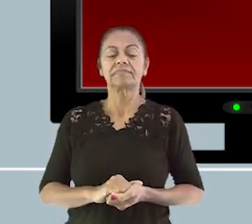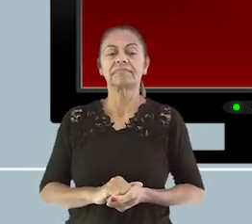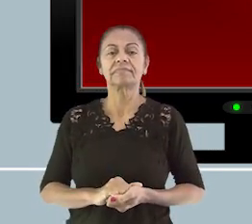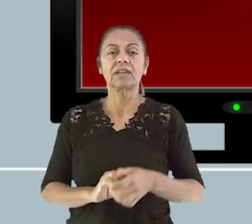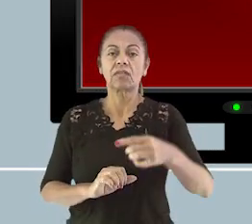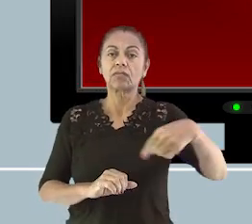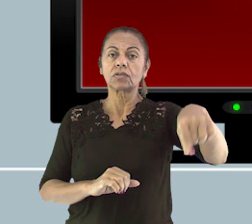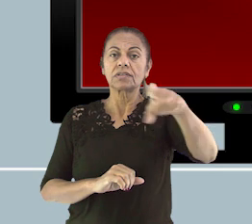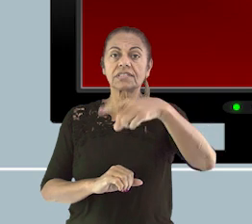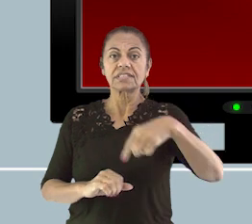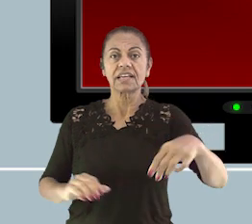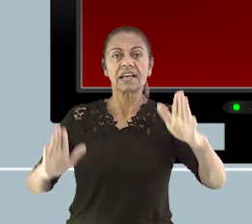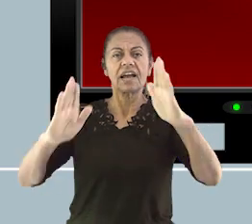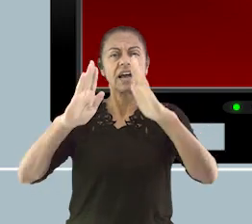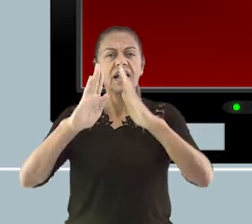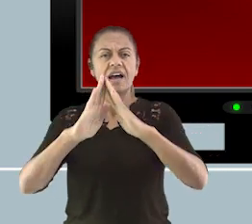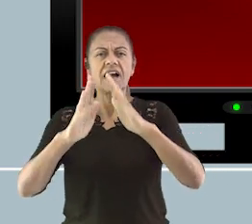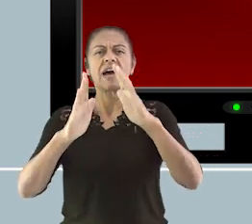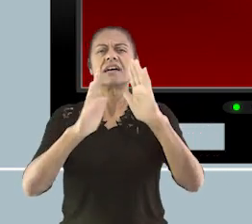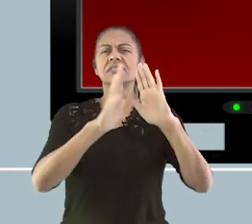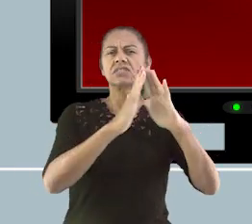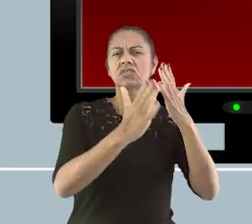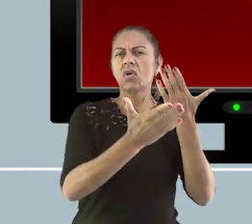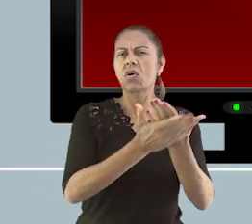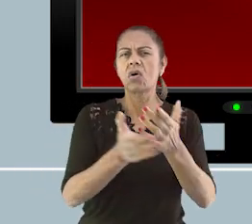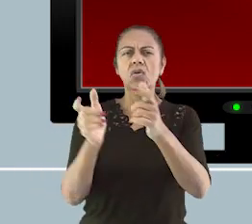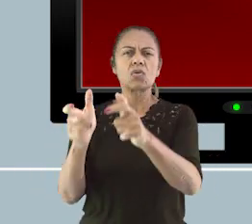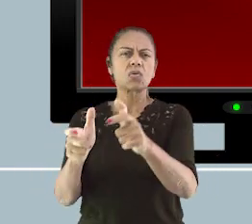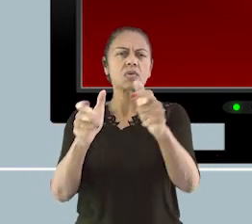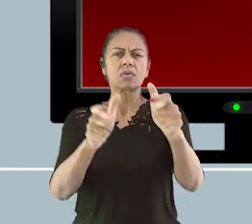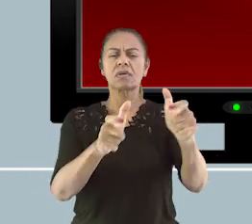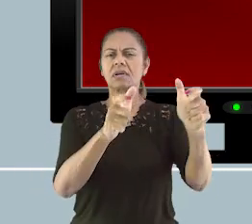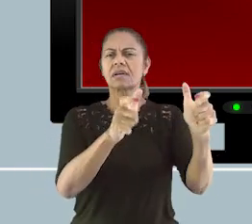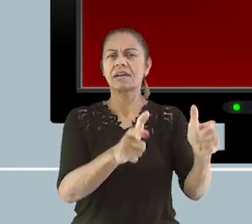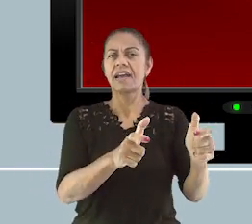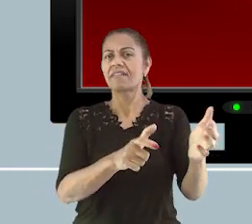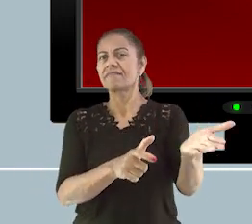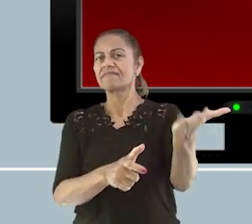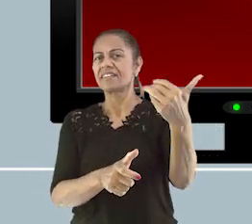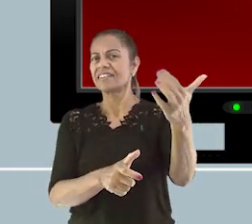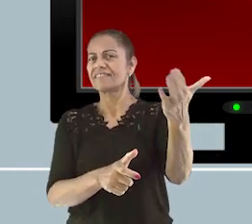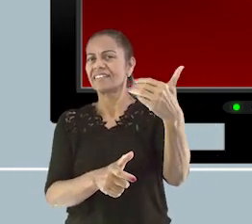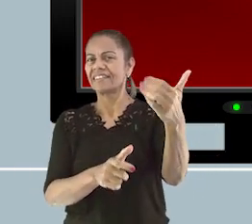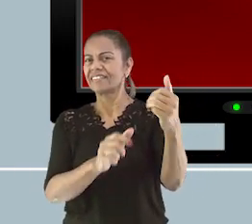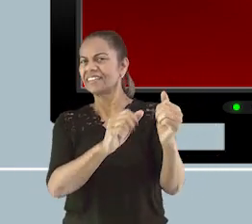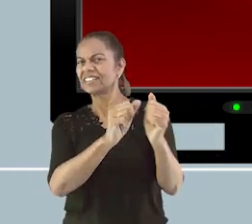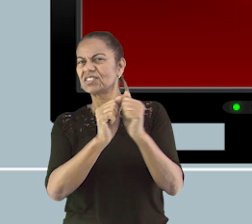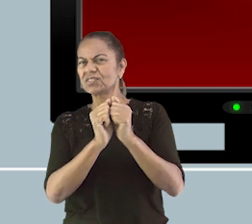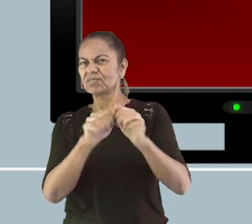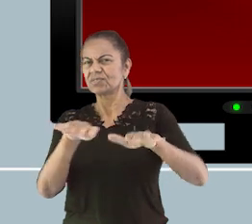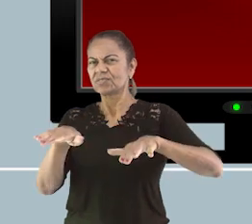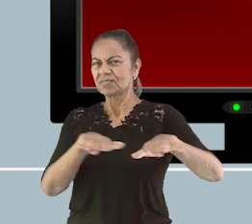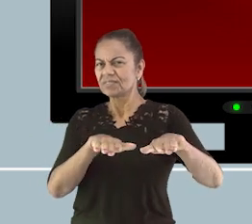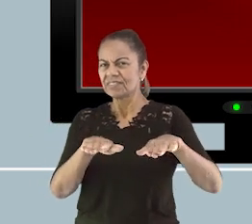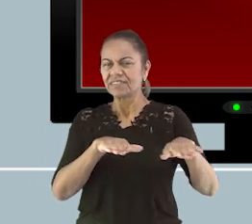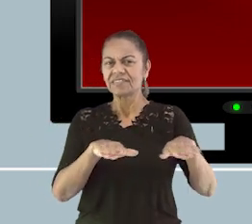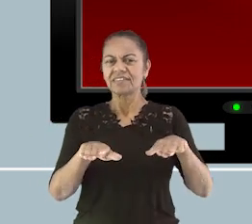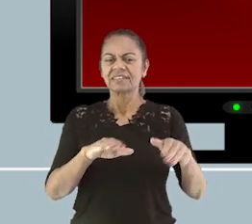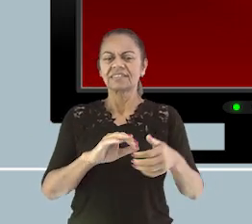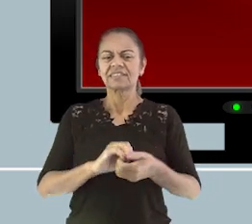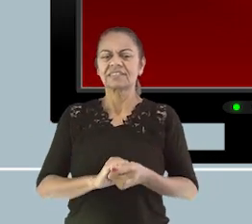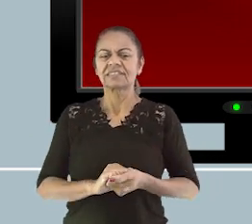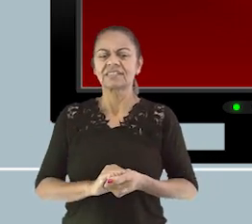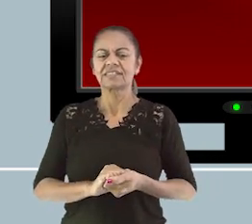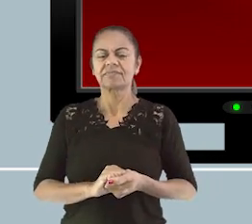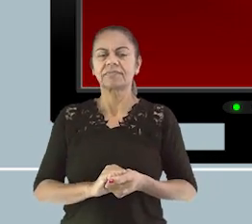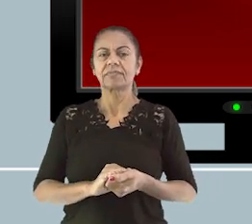Combinado? Você aí de casa, da escola, de onde você estiver, vem se movimentar comigo,